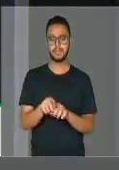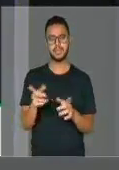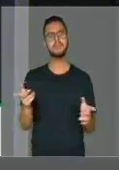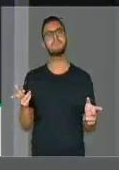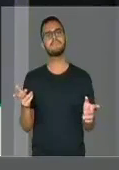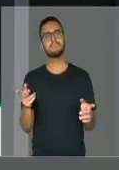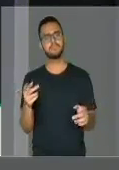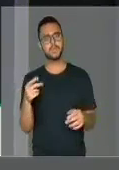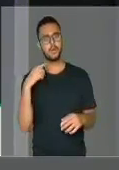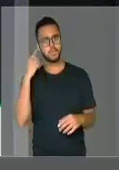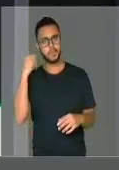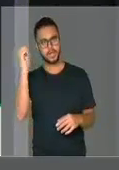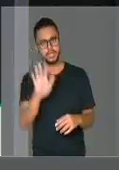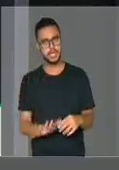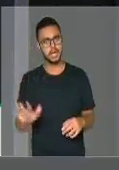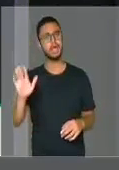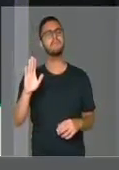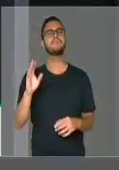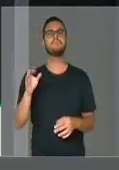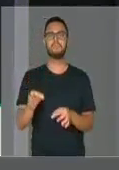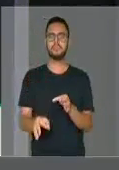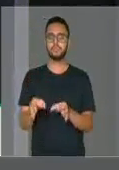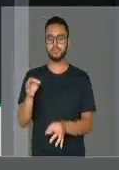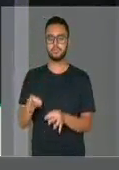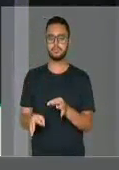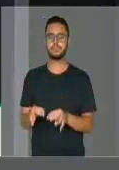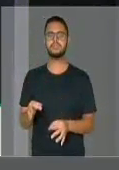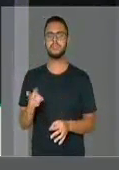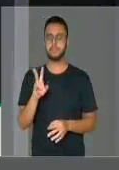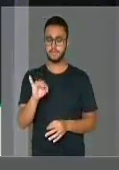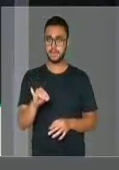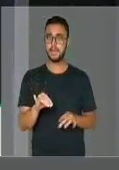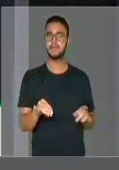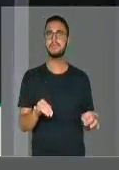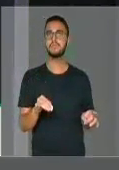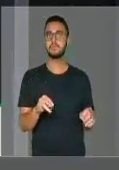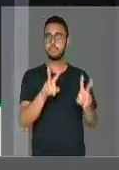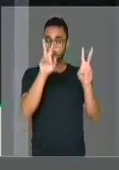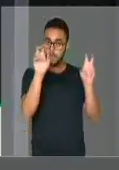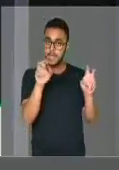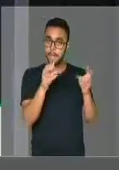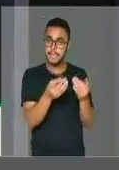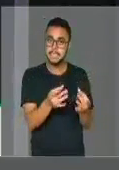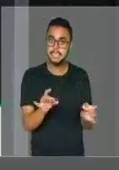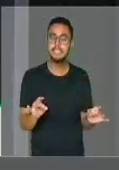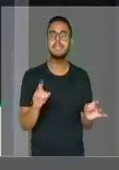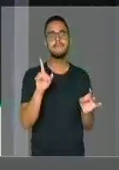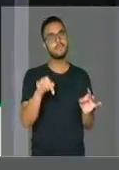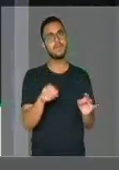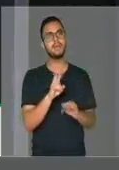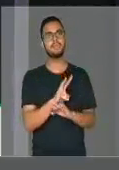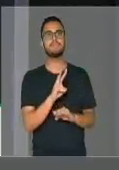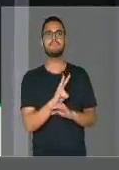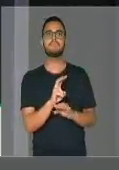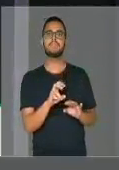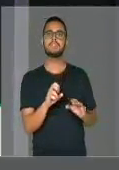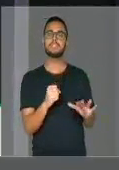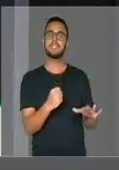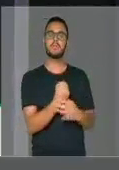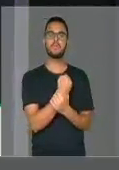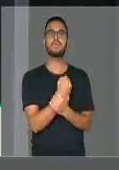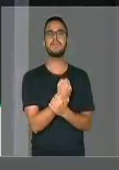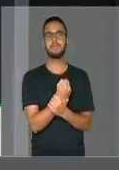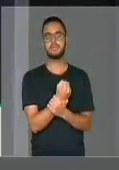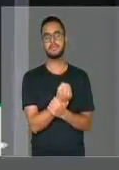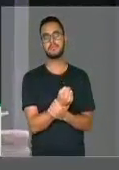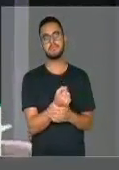Procuradora-Geral de Justiça do Brasil, para tratar desse tema tão sensível para a nossa população, que é a segurança pública. Mas, em especial,